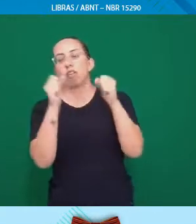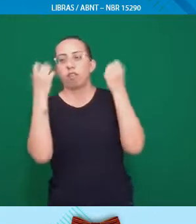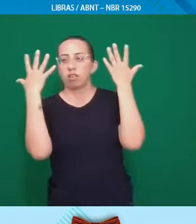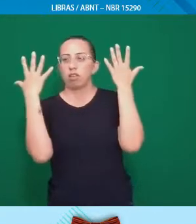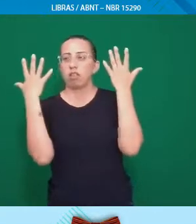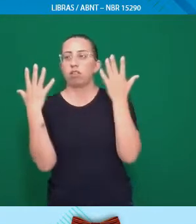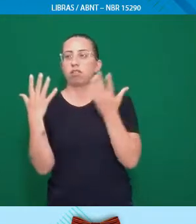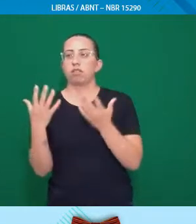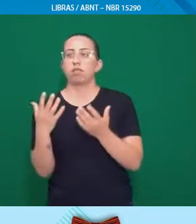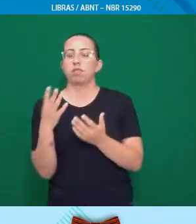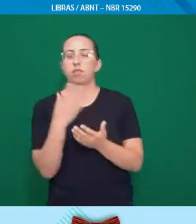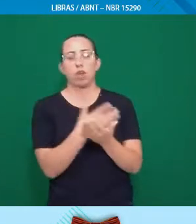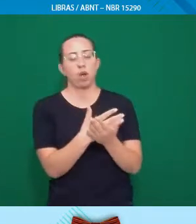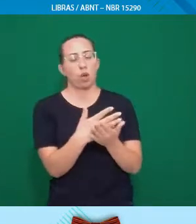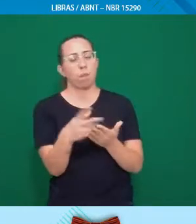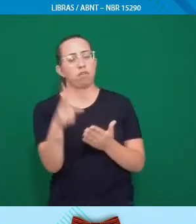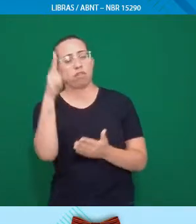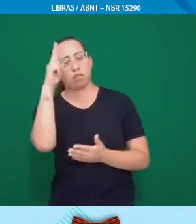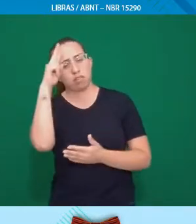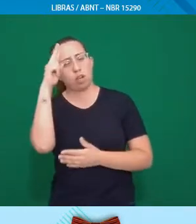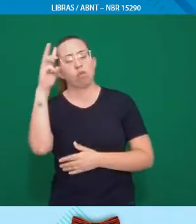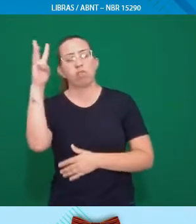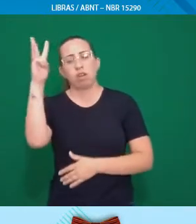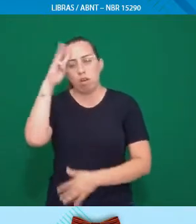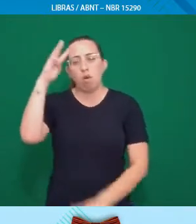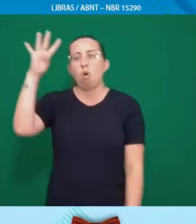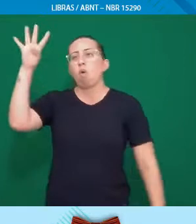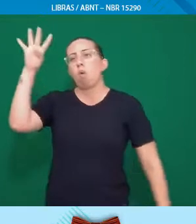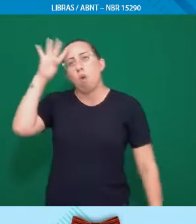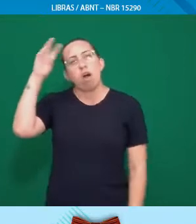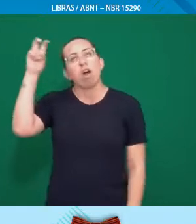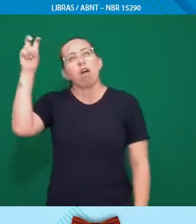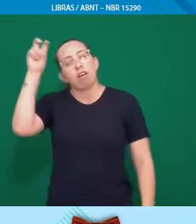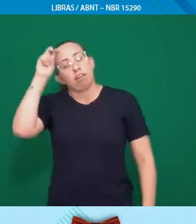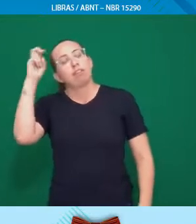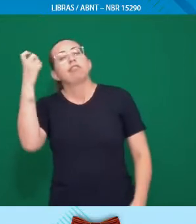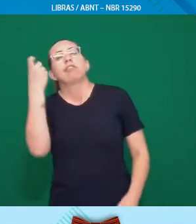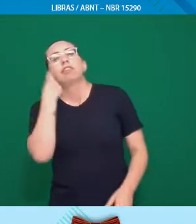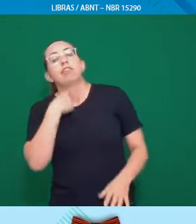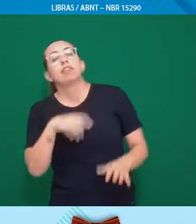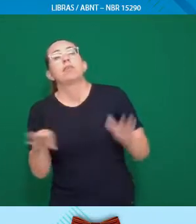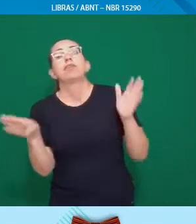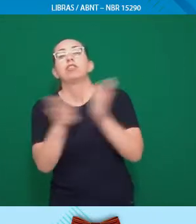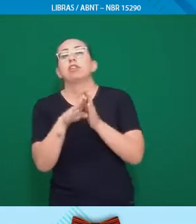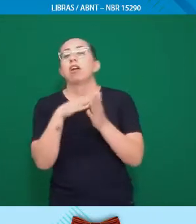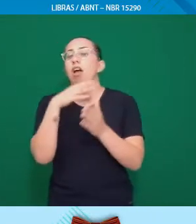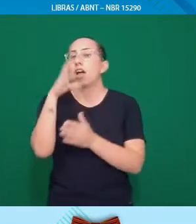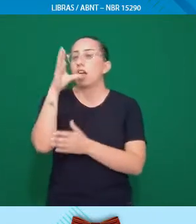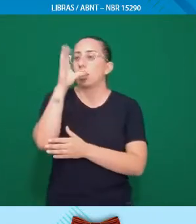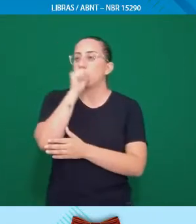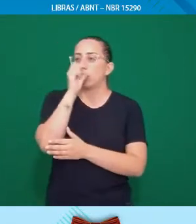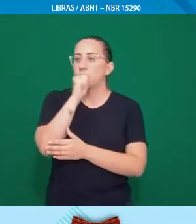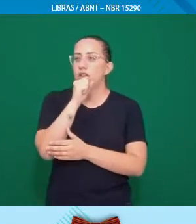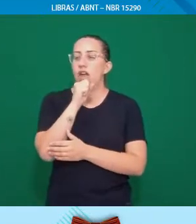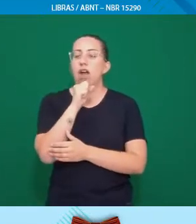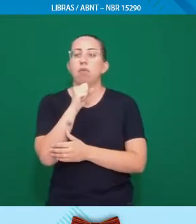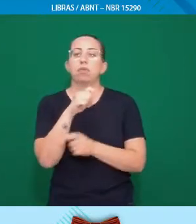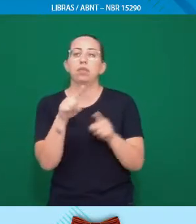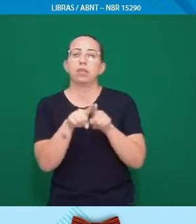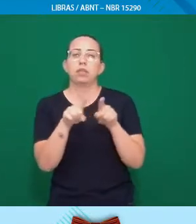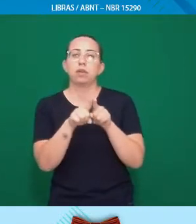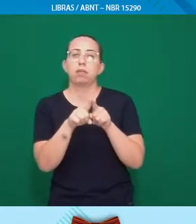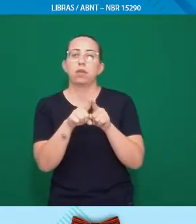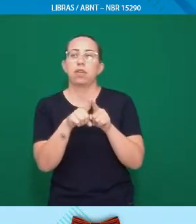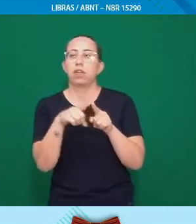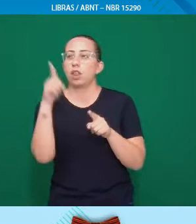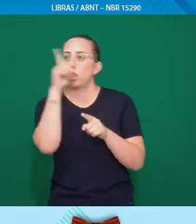começam na segunda-feira né fazendo todo o trabalho e terminam no domingo cometendo Os